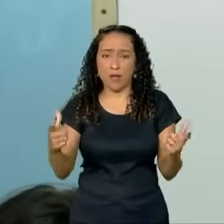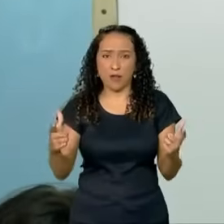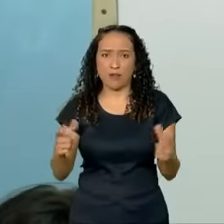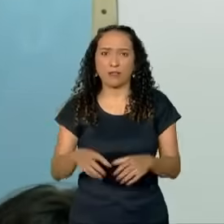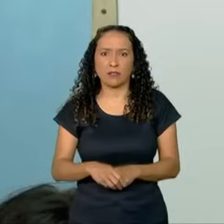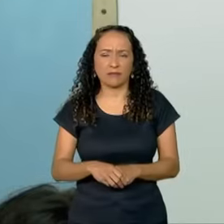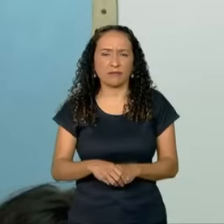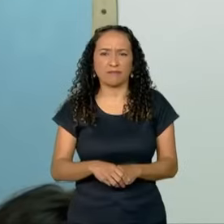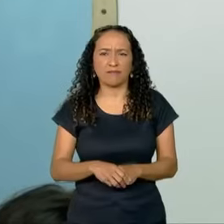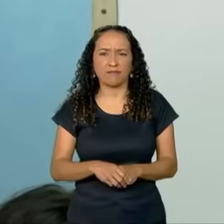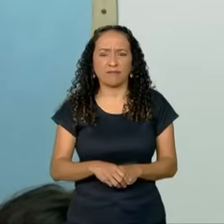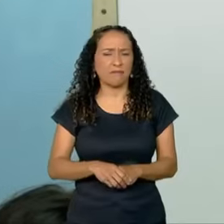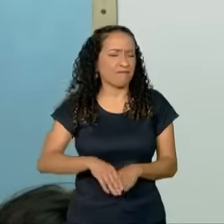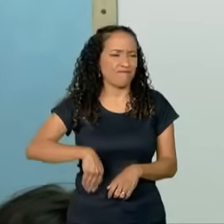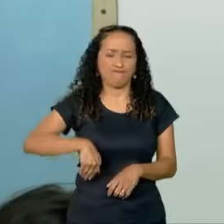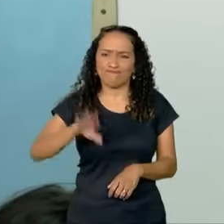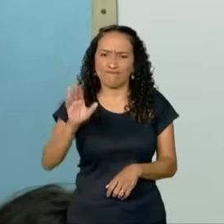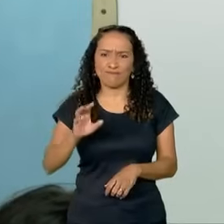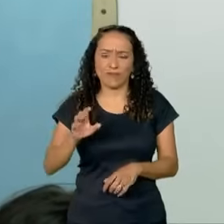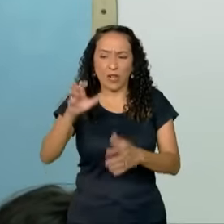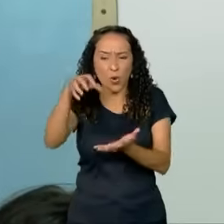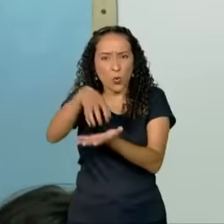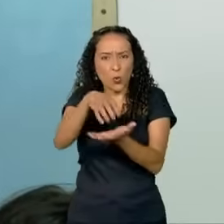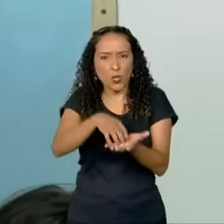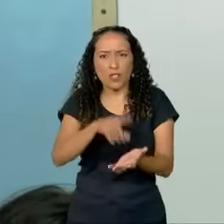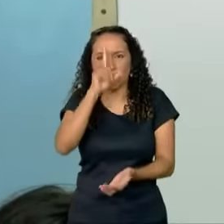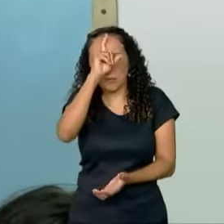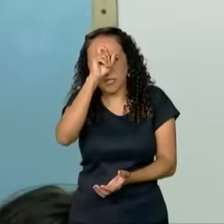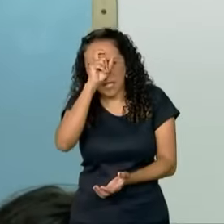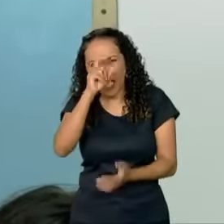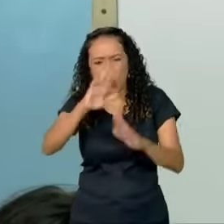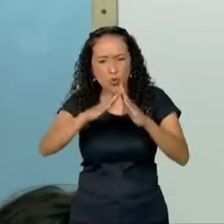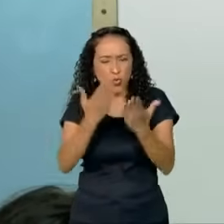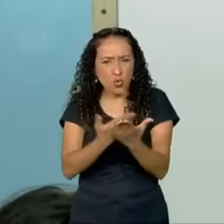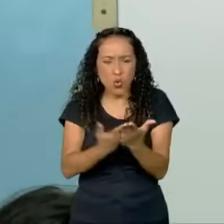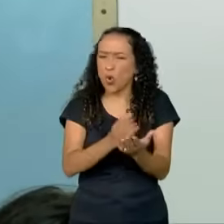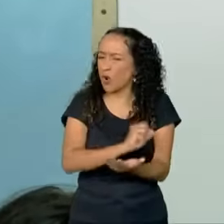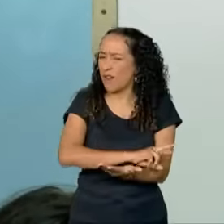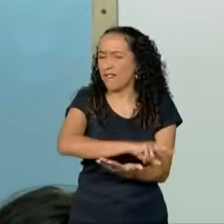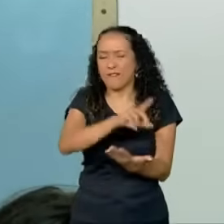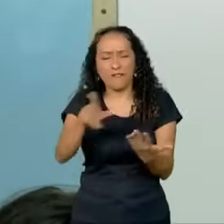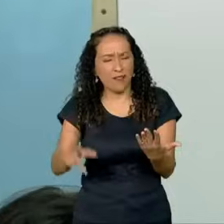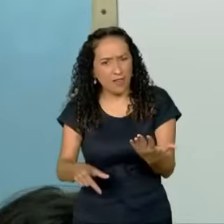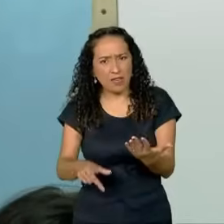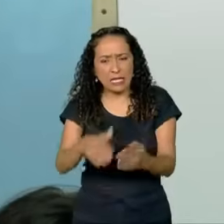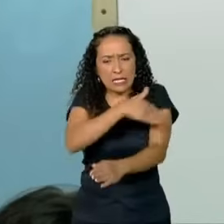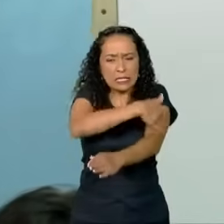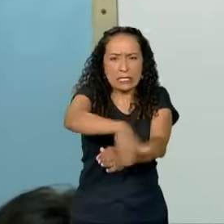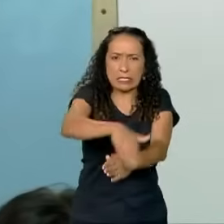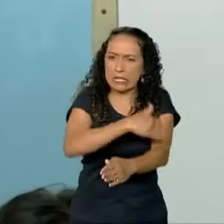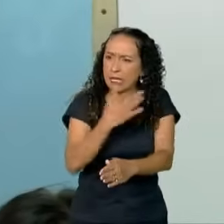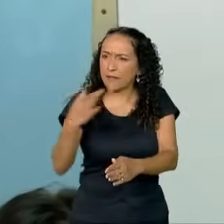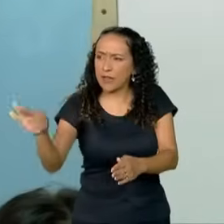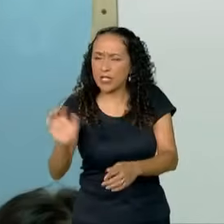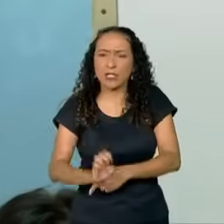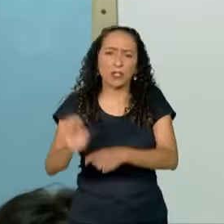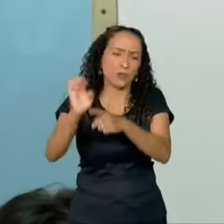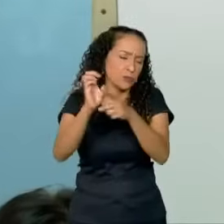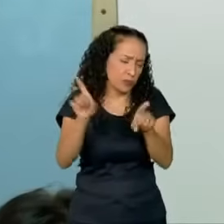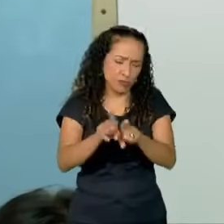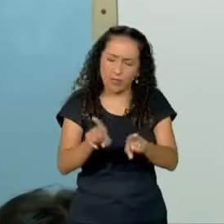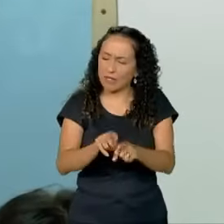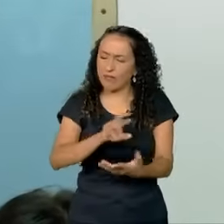são centenas de unidades hospitalares, centenas de escolas, centenas de estradas federais e estaduais,